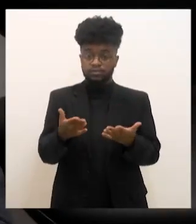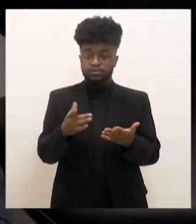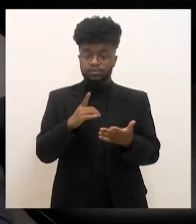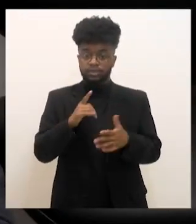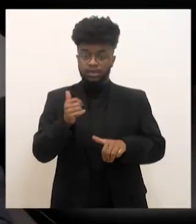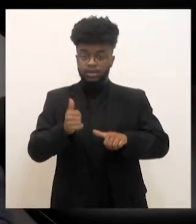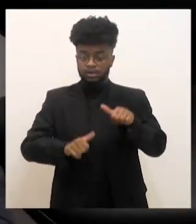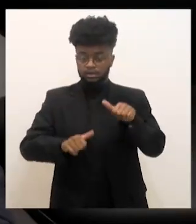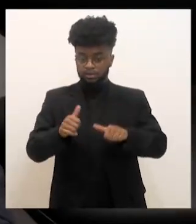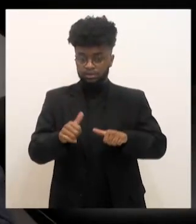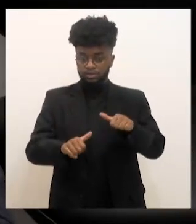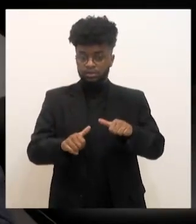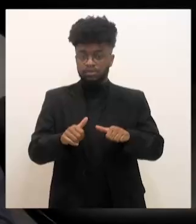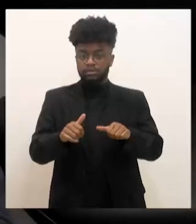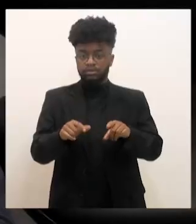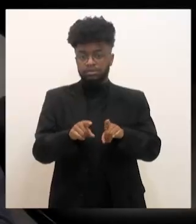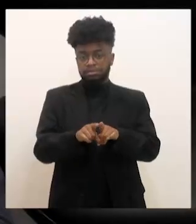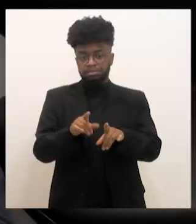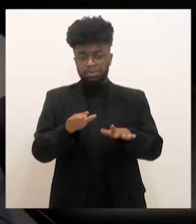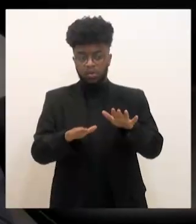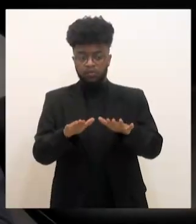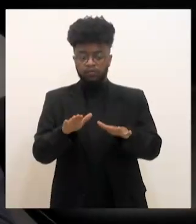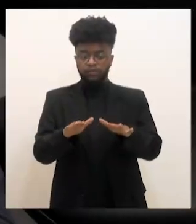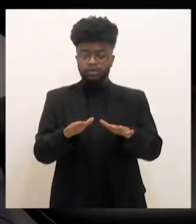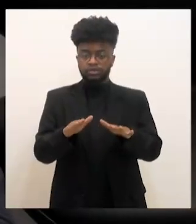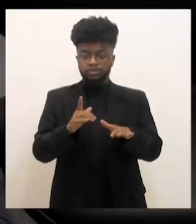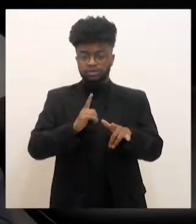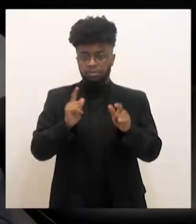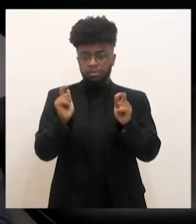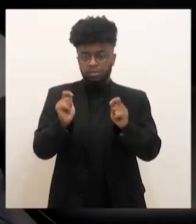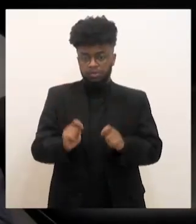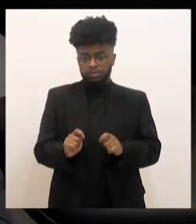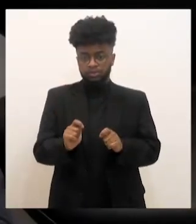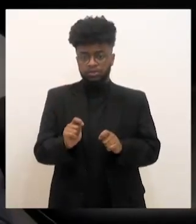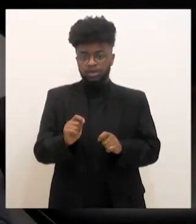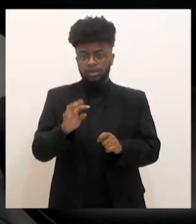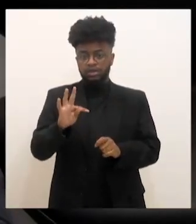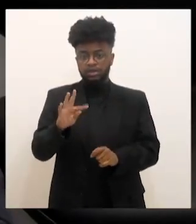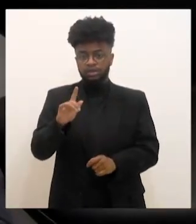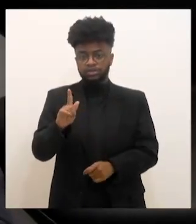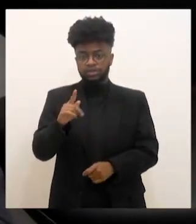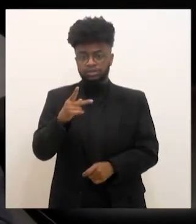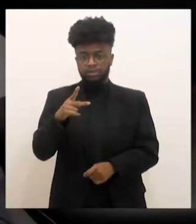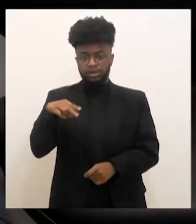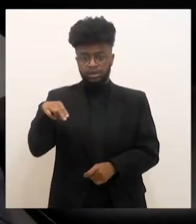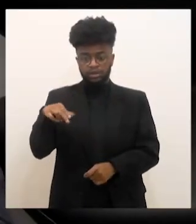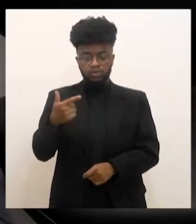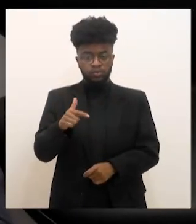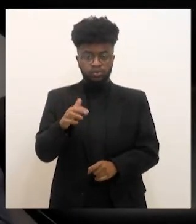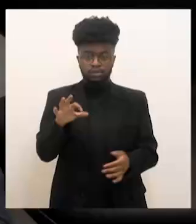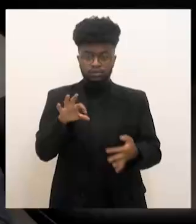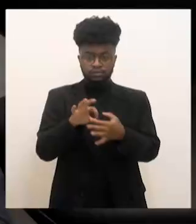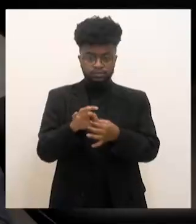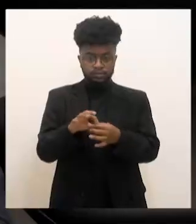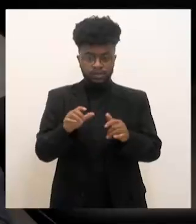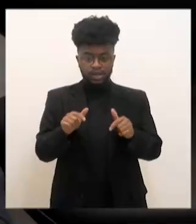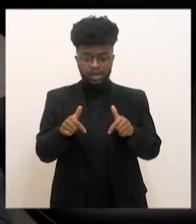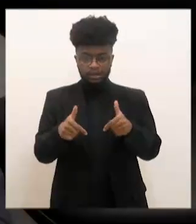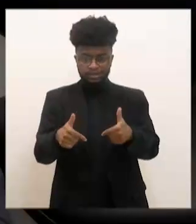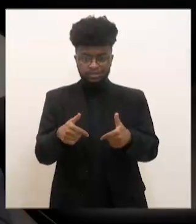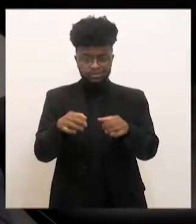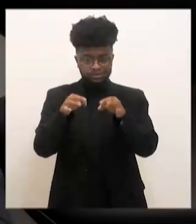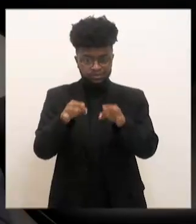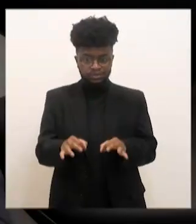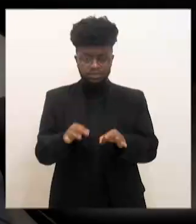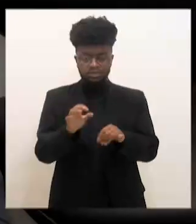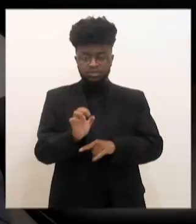análise, essa suposta potencial TGPN não se vincula a uma atuação